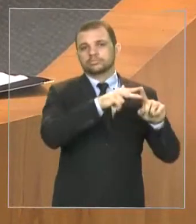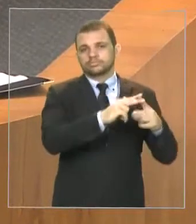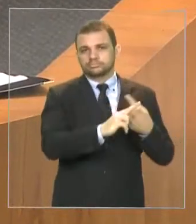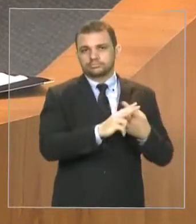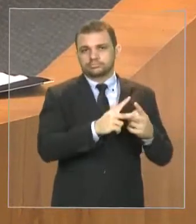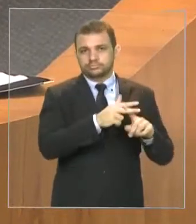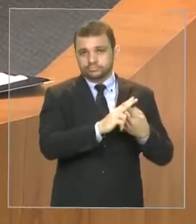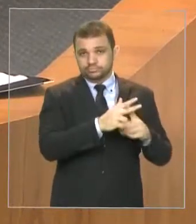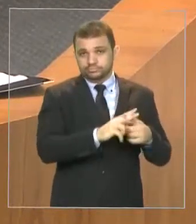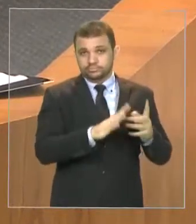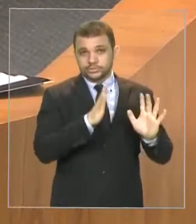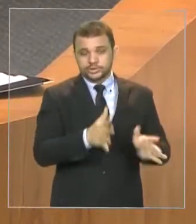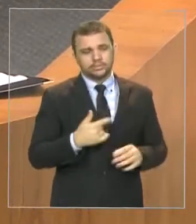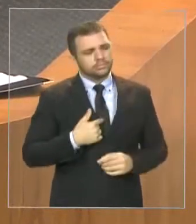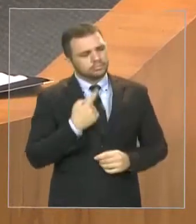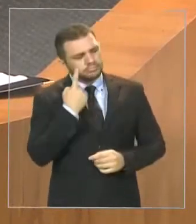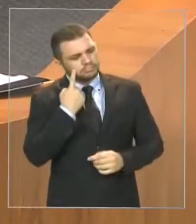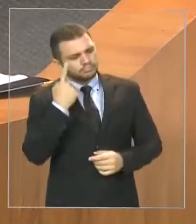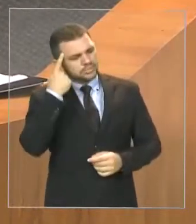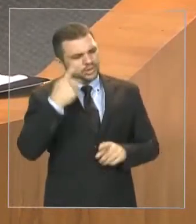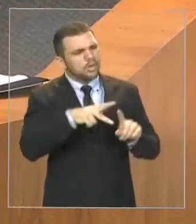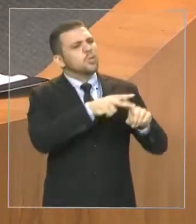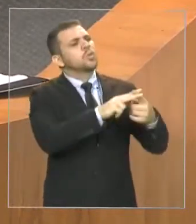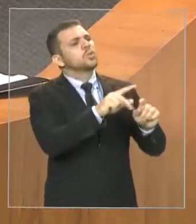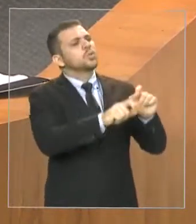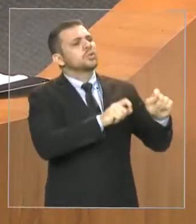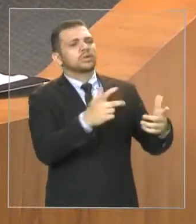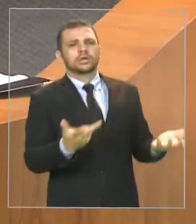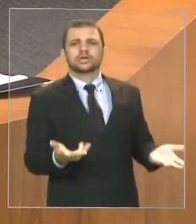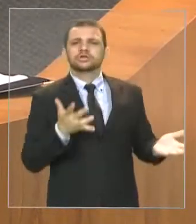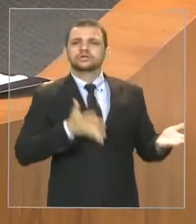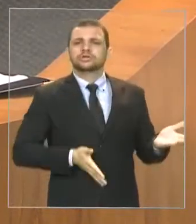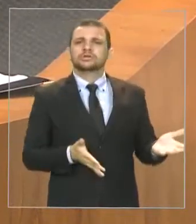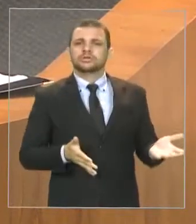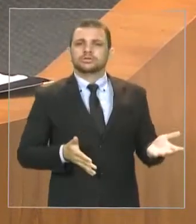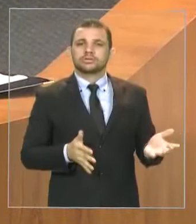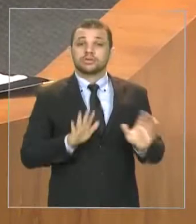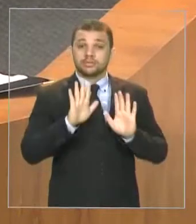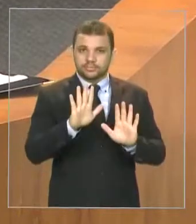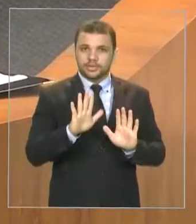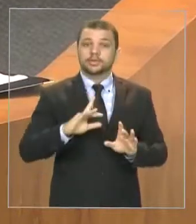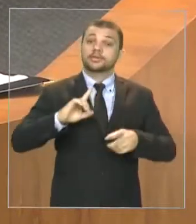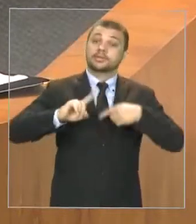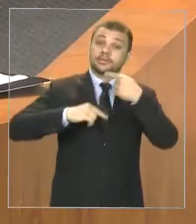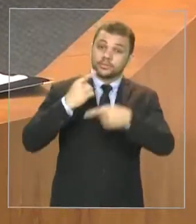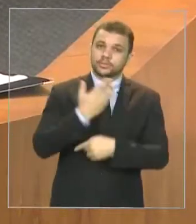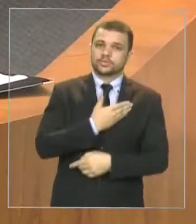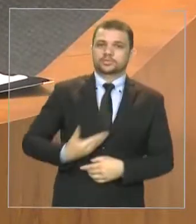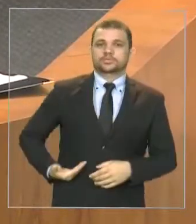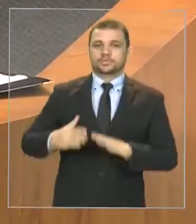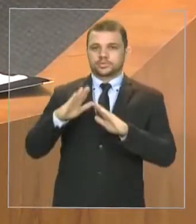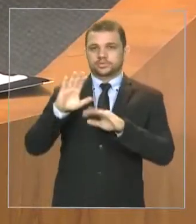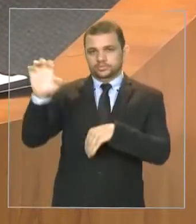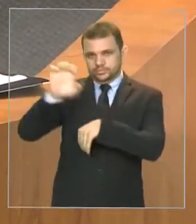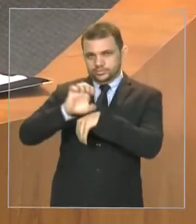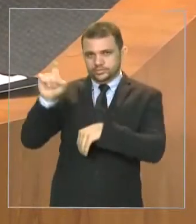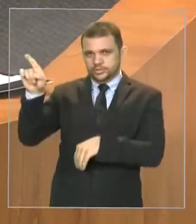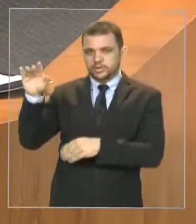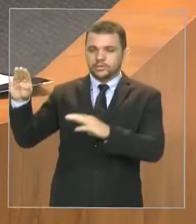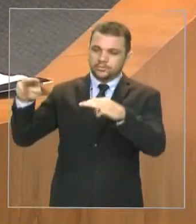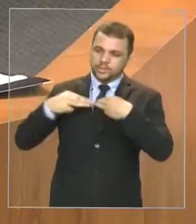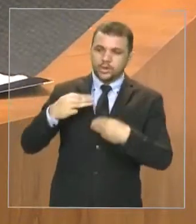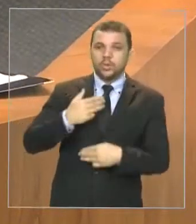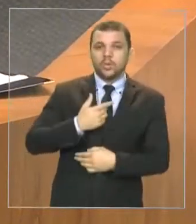ficamos curiosos para saber que manutenção foi essa. Mas o governo do Estado mandou outra relação de escolas que estão sendo reformadas pela